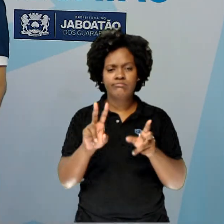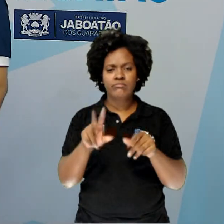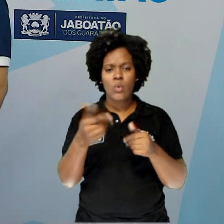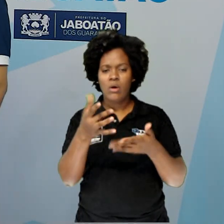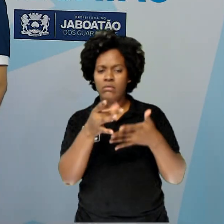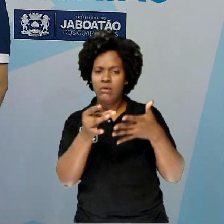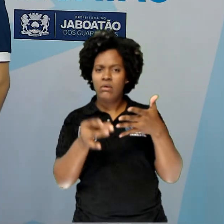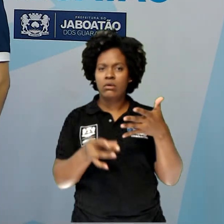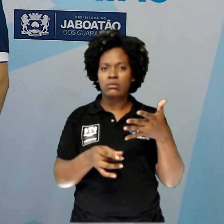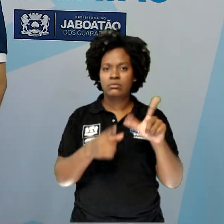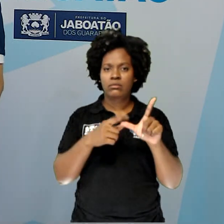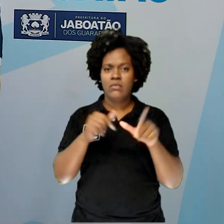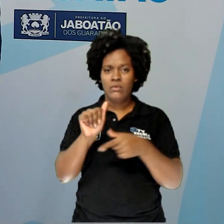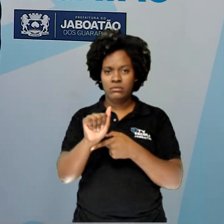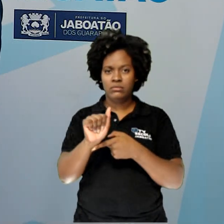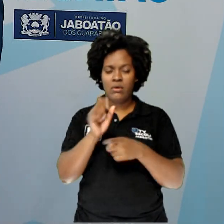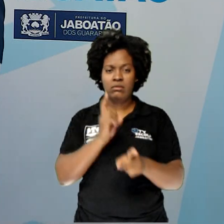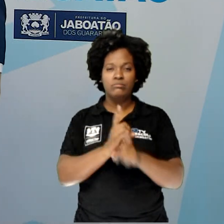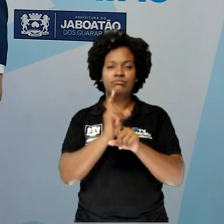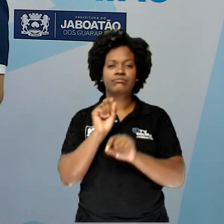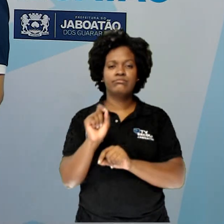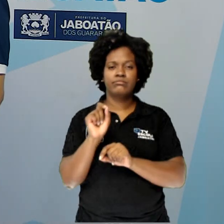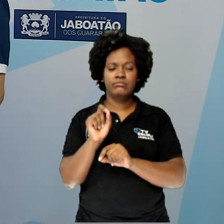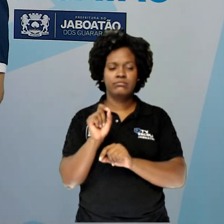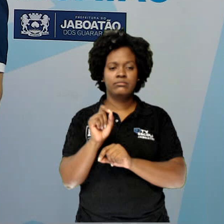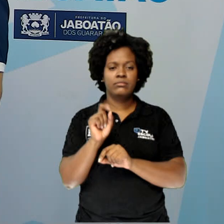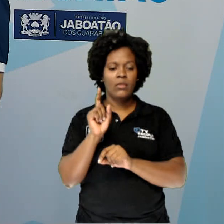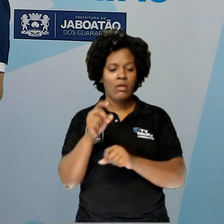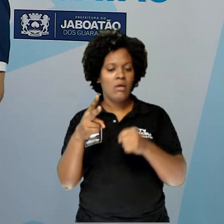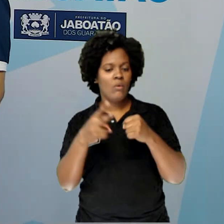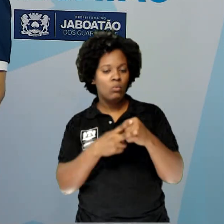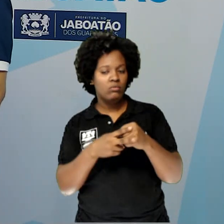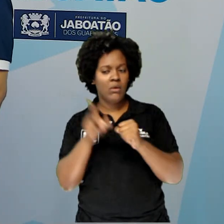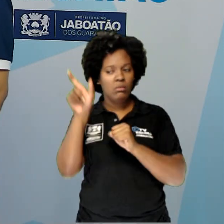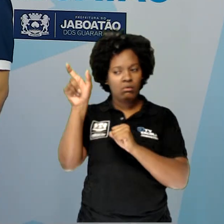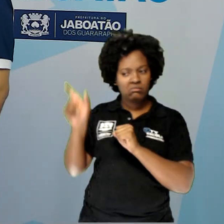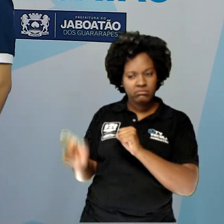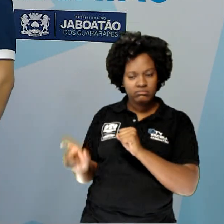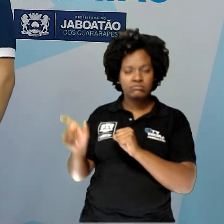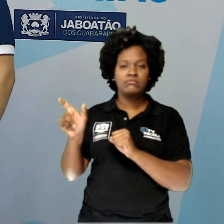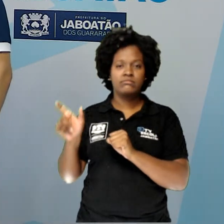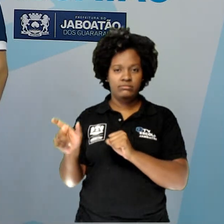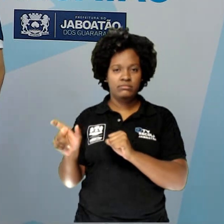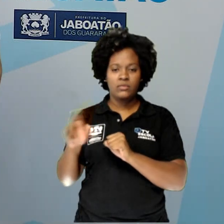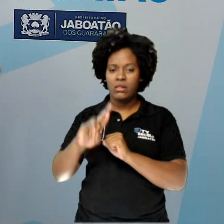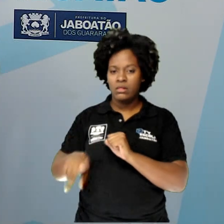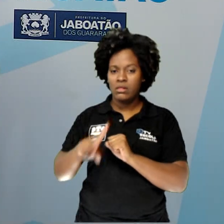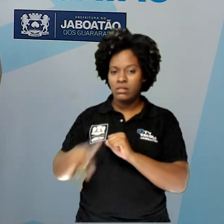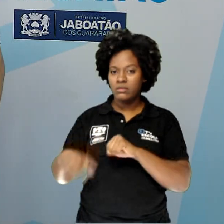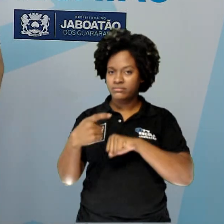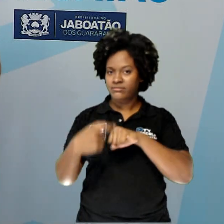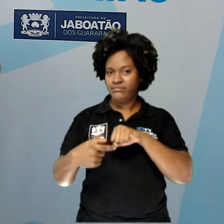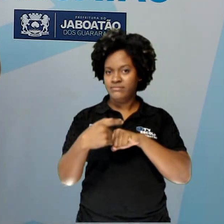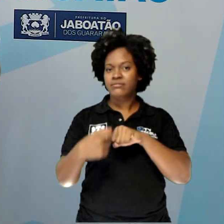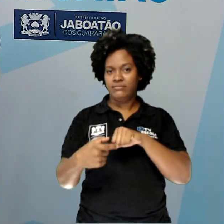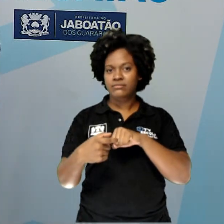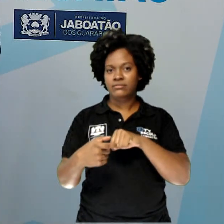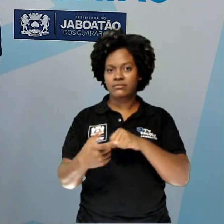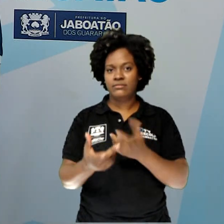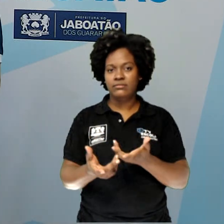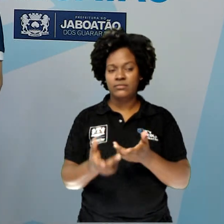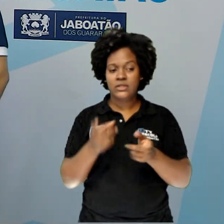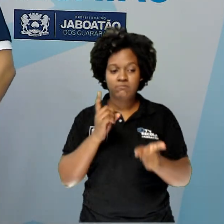Na letra A, encontramos o seguinte, trata-se de verbo impessoal, isto é, que não tem sujeito. Olha só,